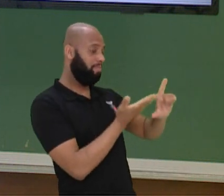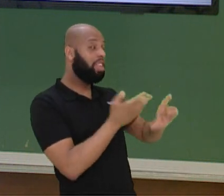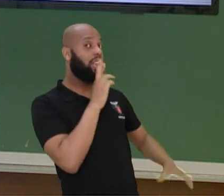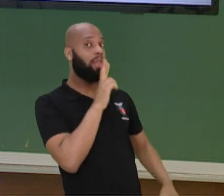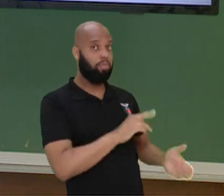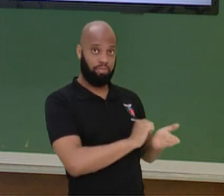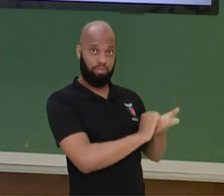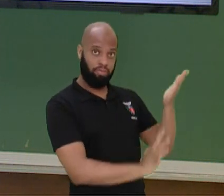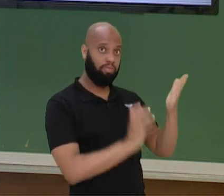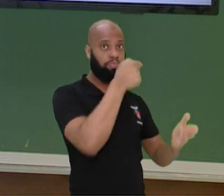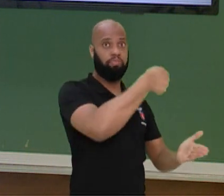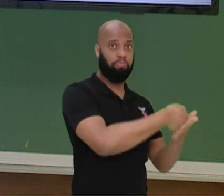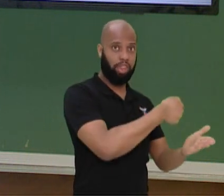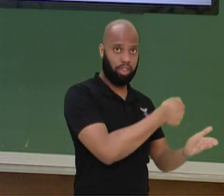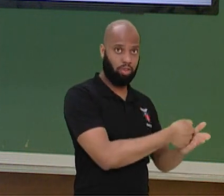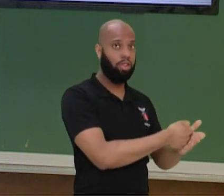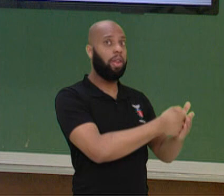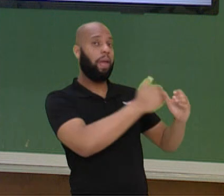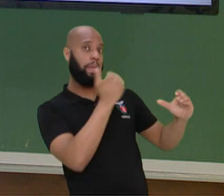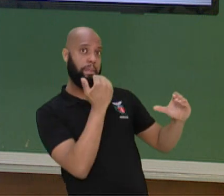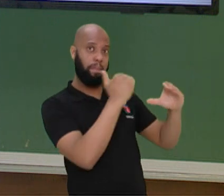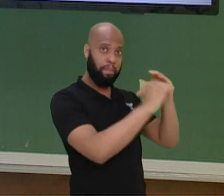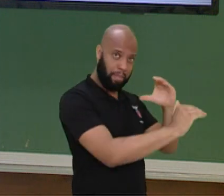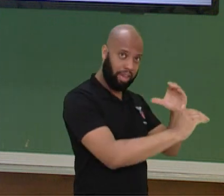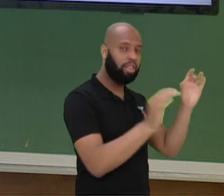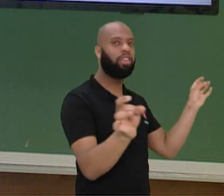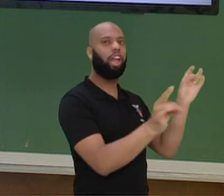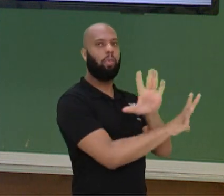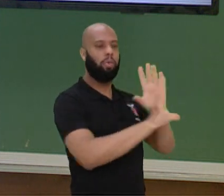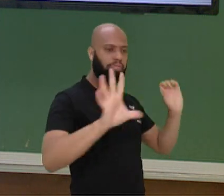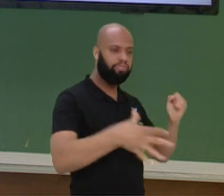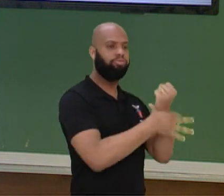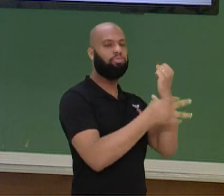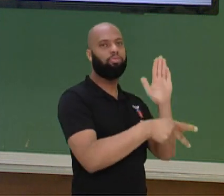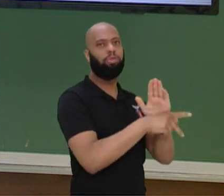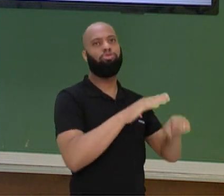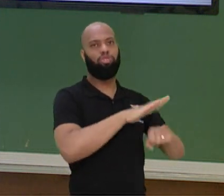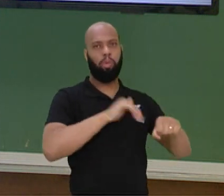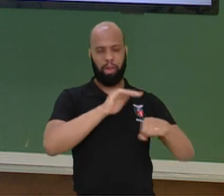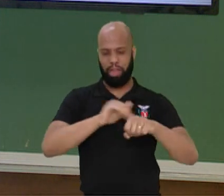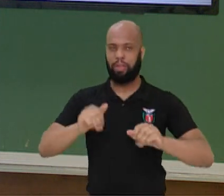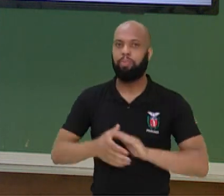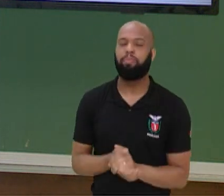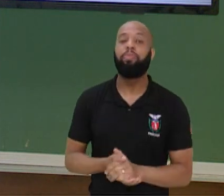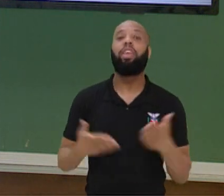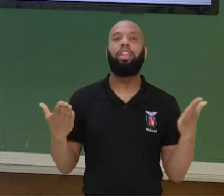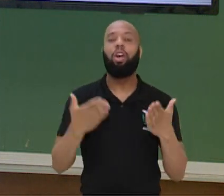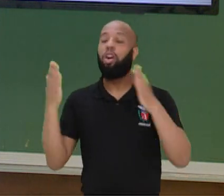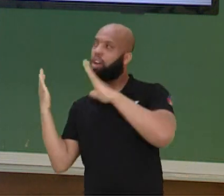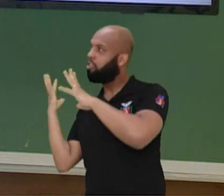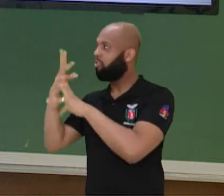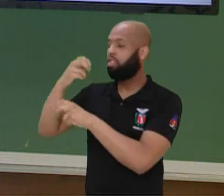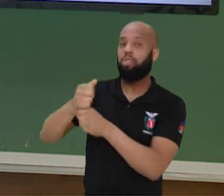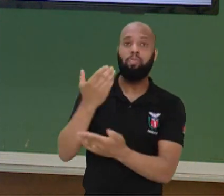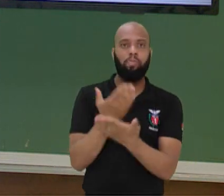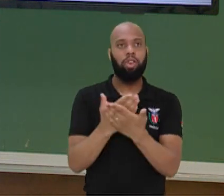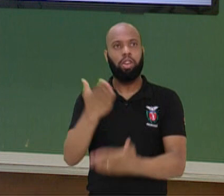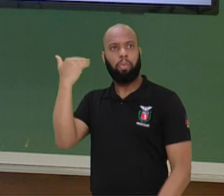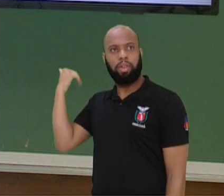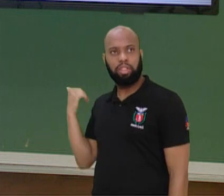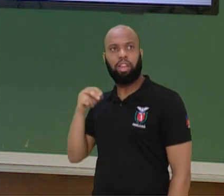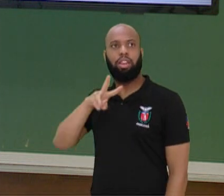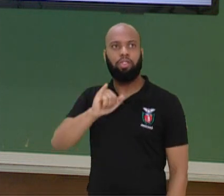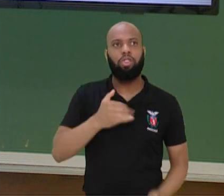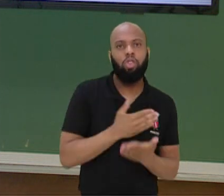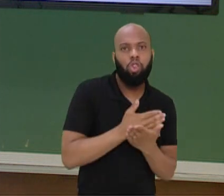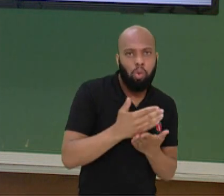no Classroom, para que você tenha a sua presença computada. Vamos fazer então uma revisão da nossa aula anterior, para então darmos